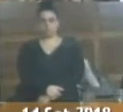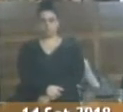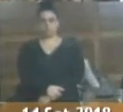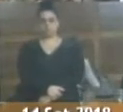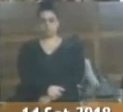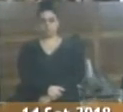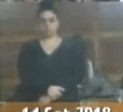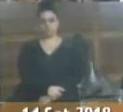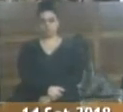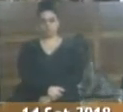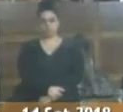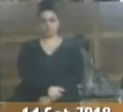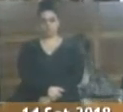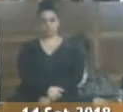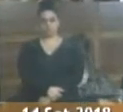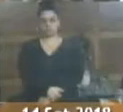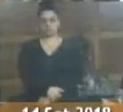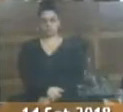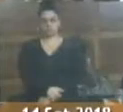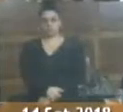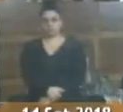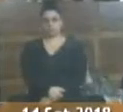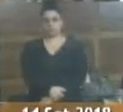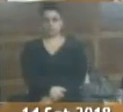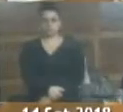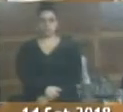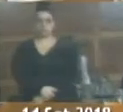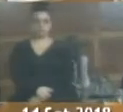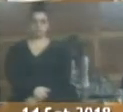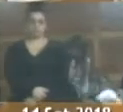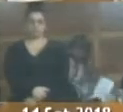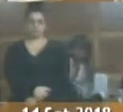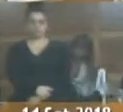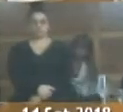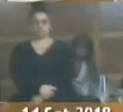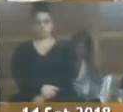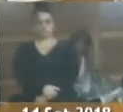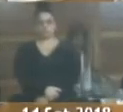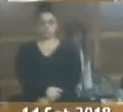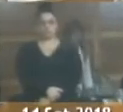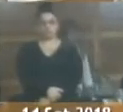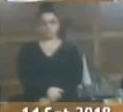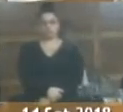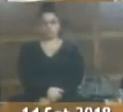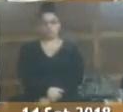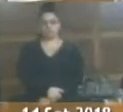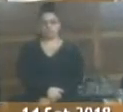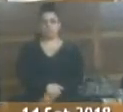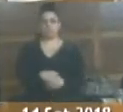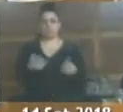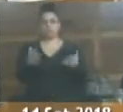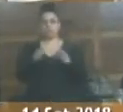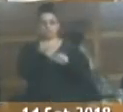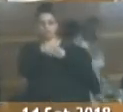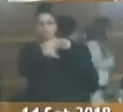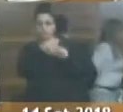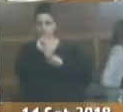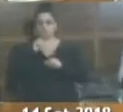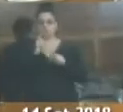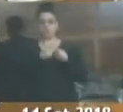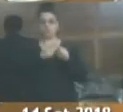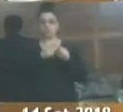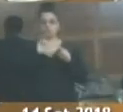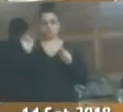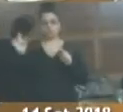Mudando um pouco a dinâmica, eu vou passar a palavra para a Vitória, depois eu vou passar para o Glauco, e aí eu vou